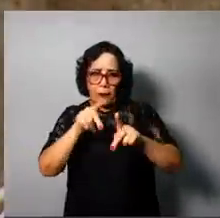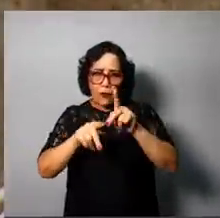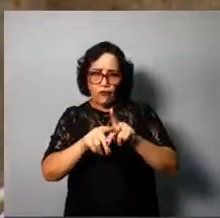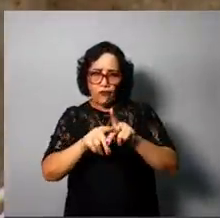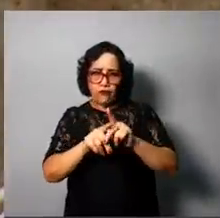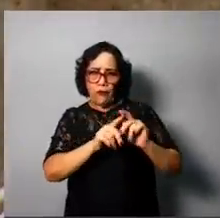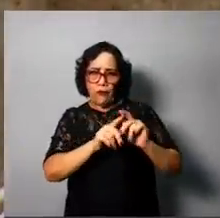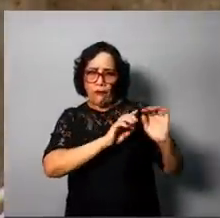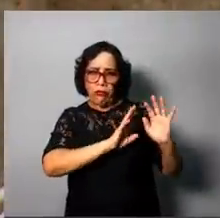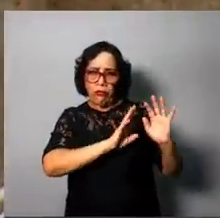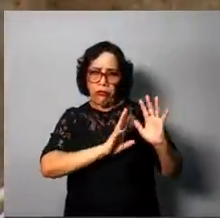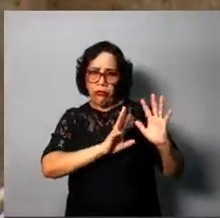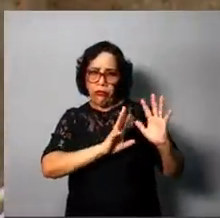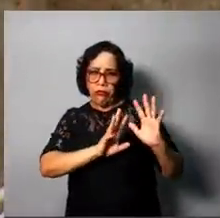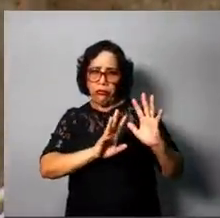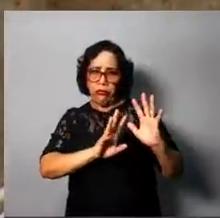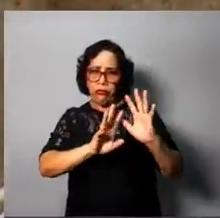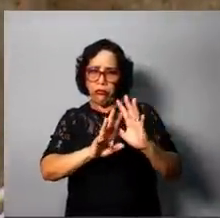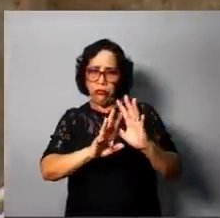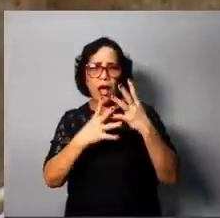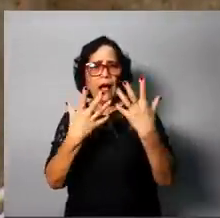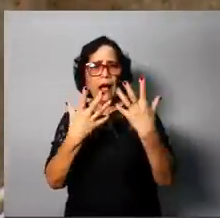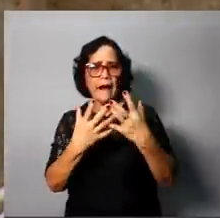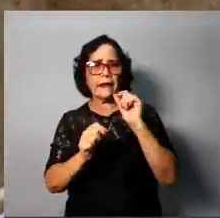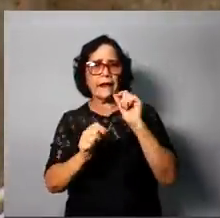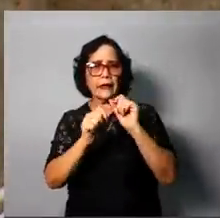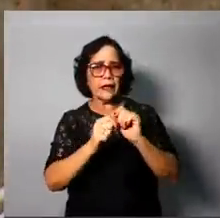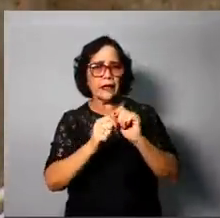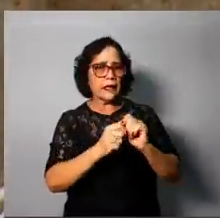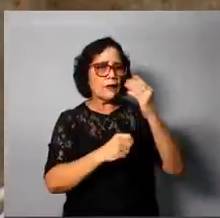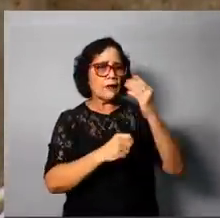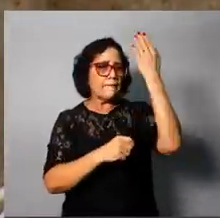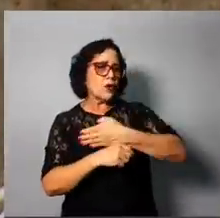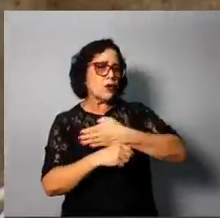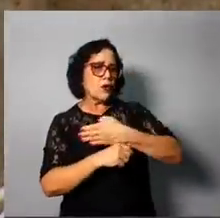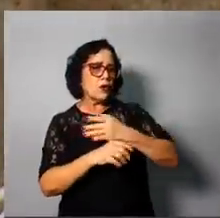que querem um sinal de Jesus.